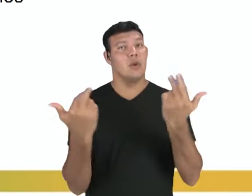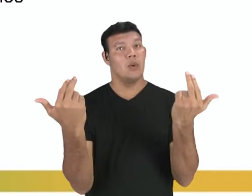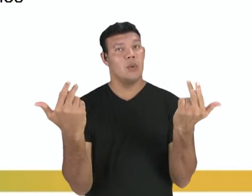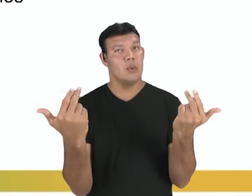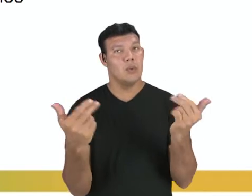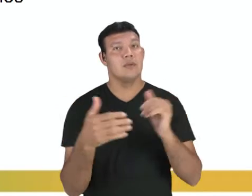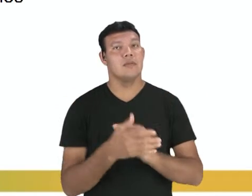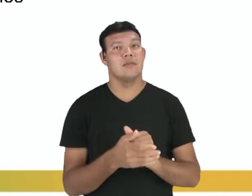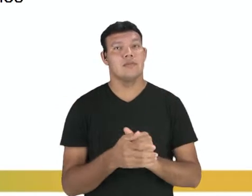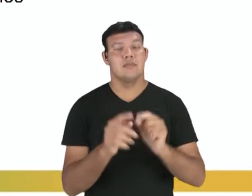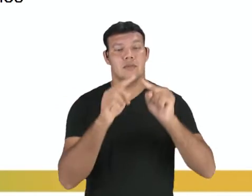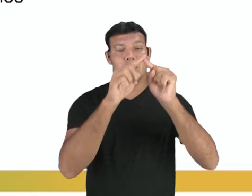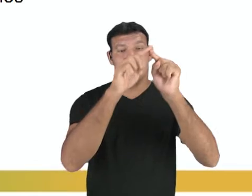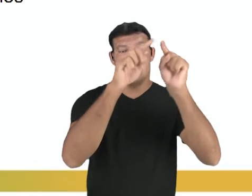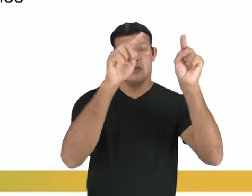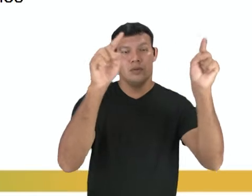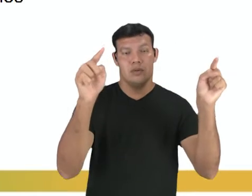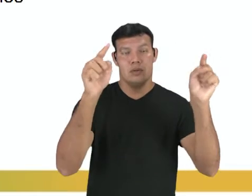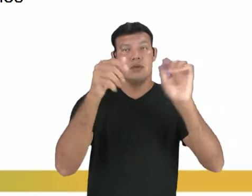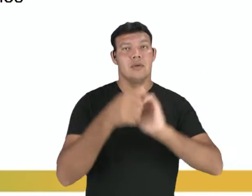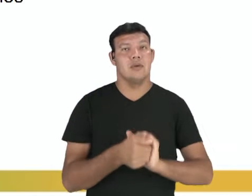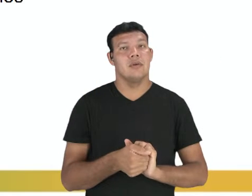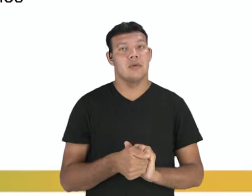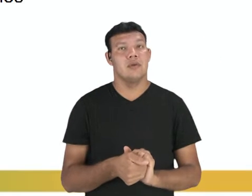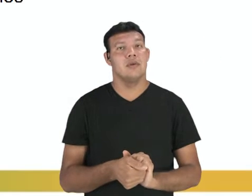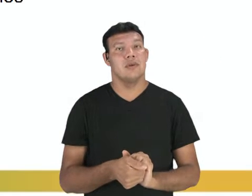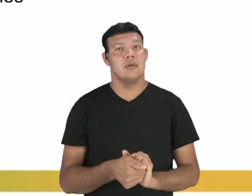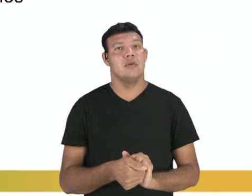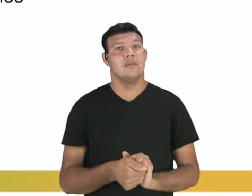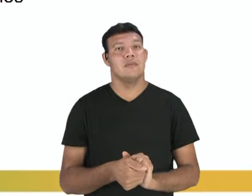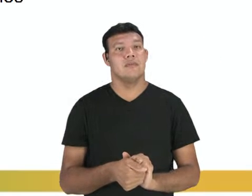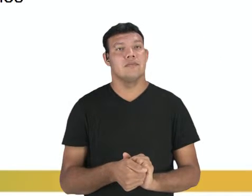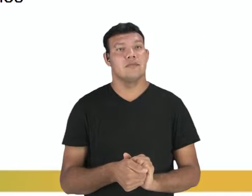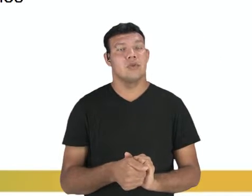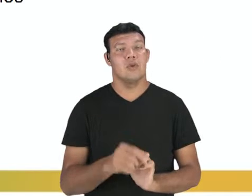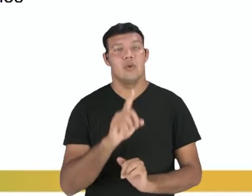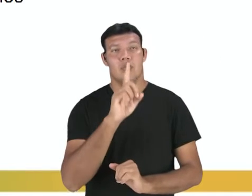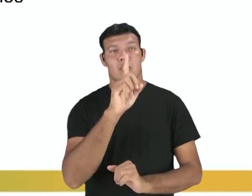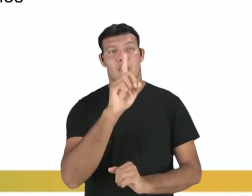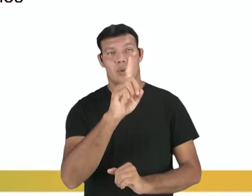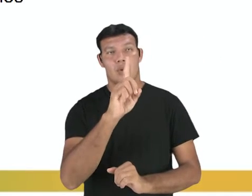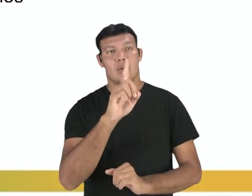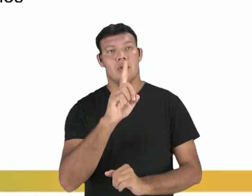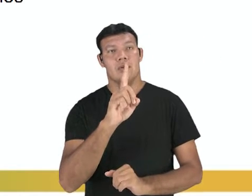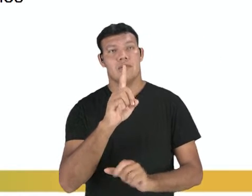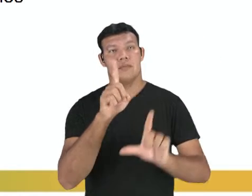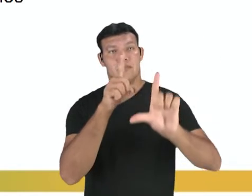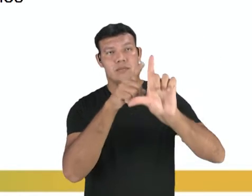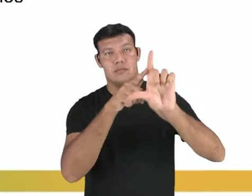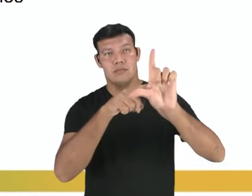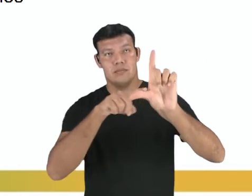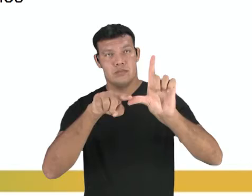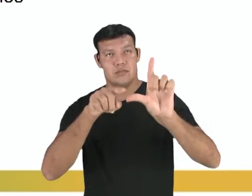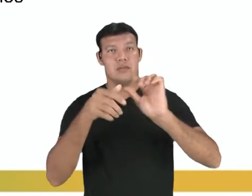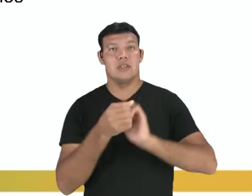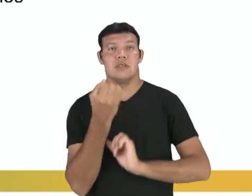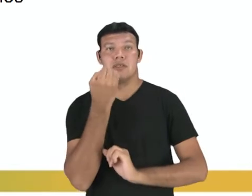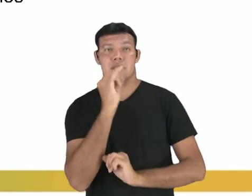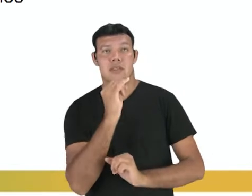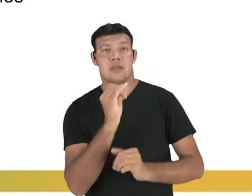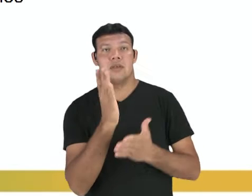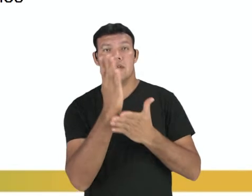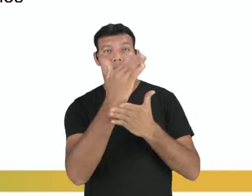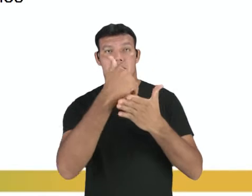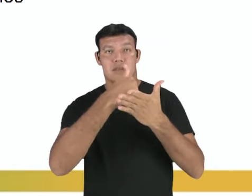a um ar de medida igual a um grau se dividirmos